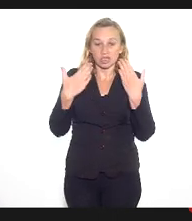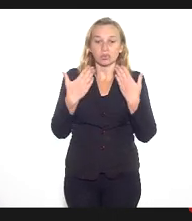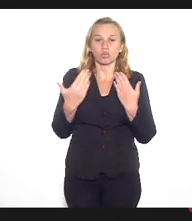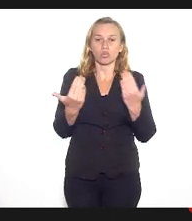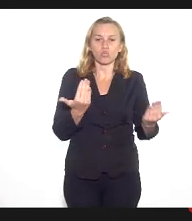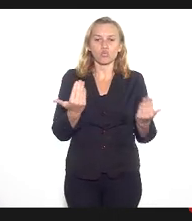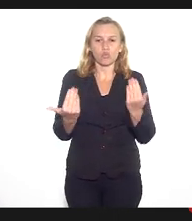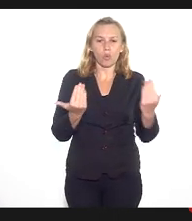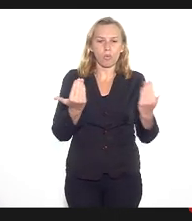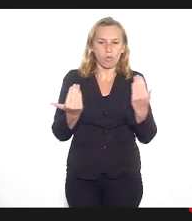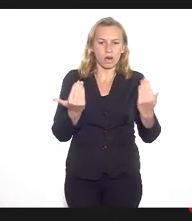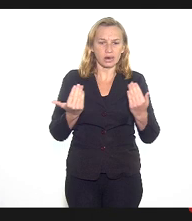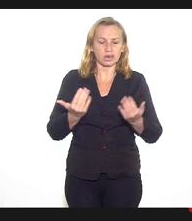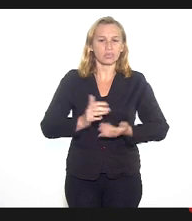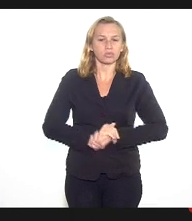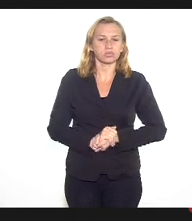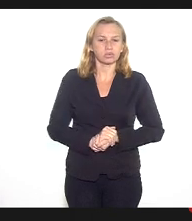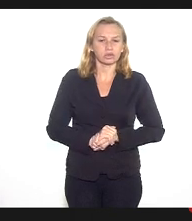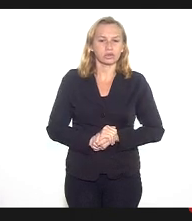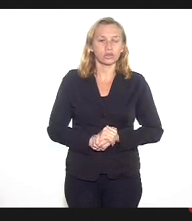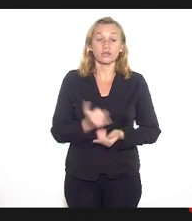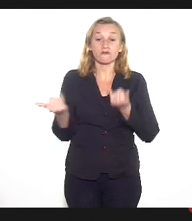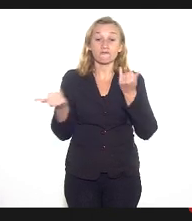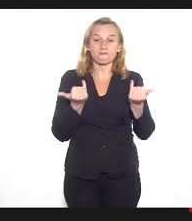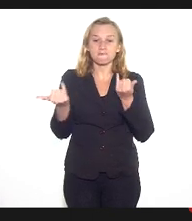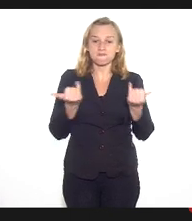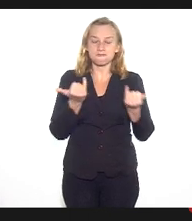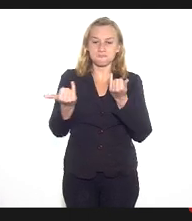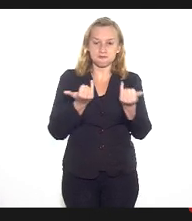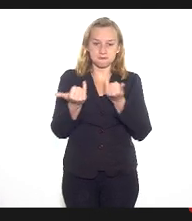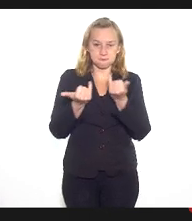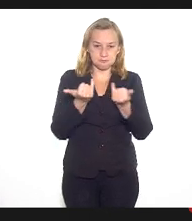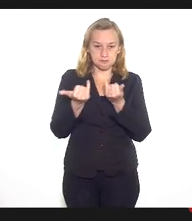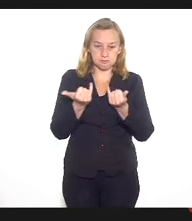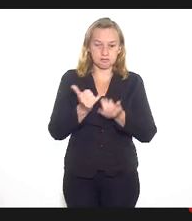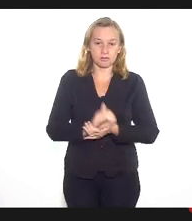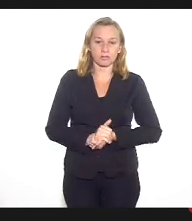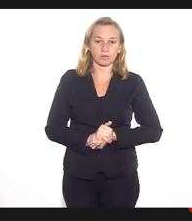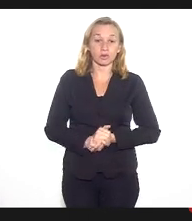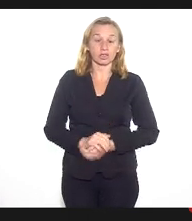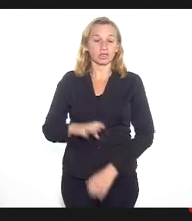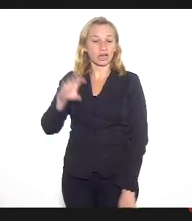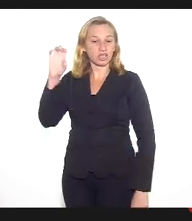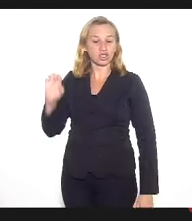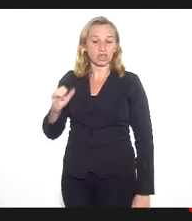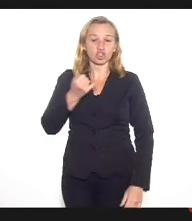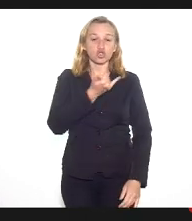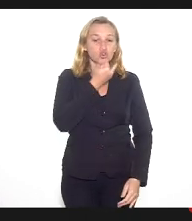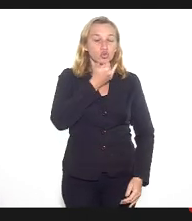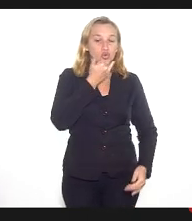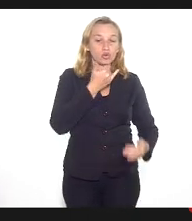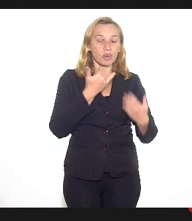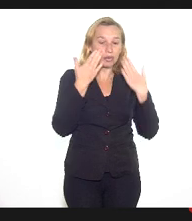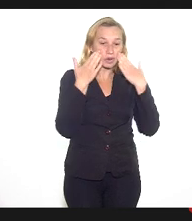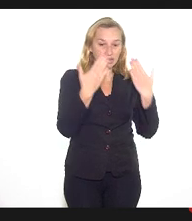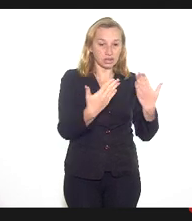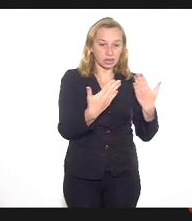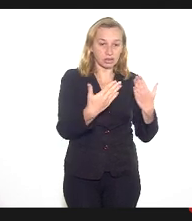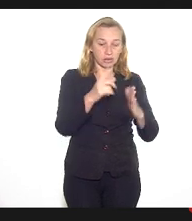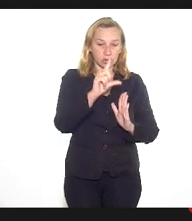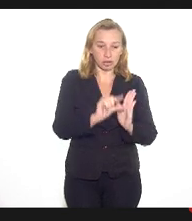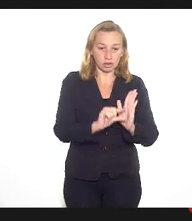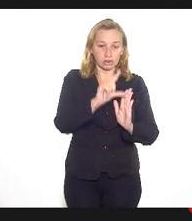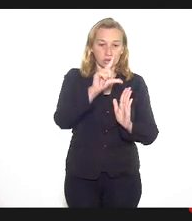comparação com a informação, com a escala esquerda, representando o percentual médio de